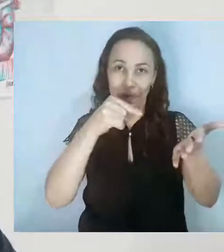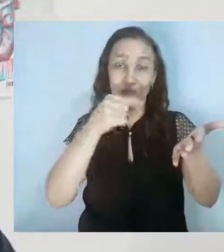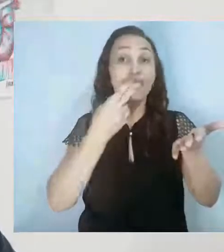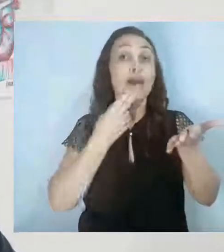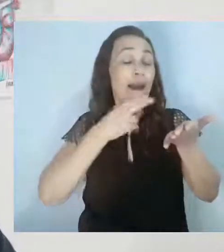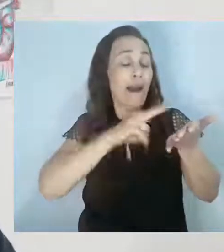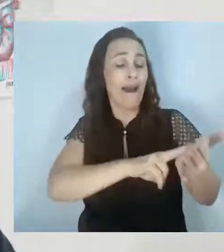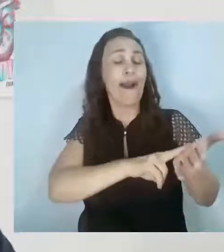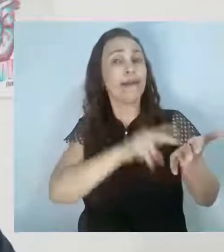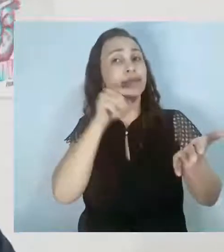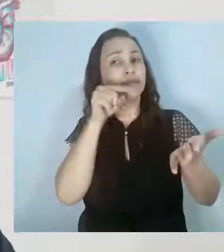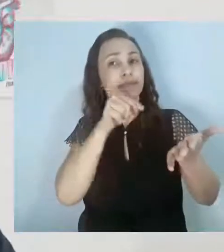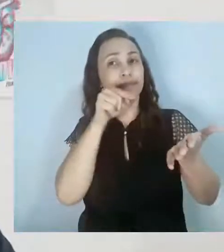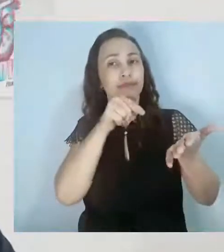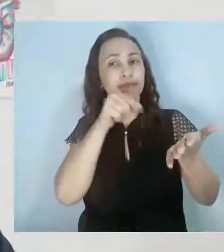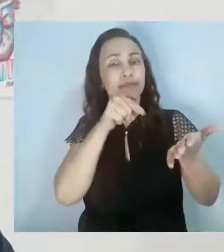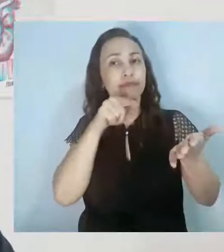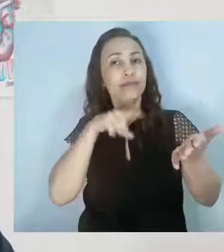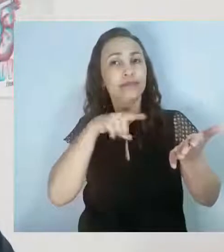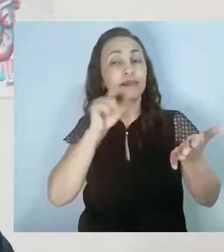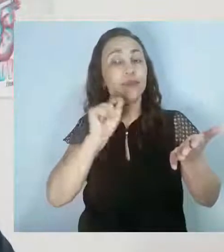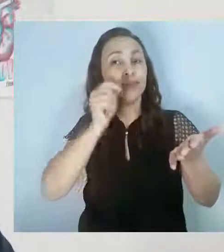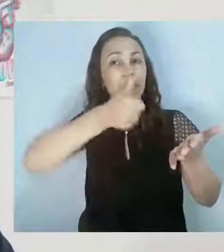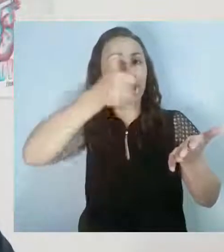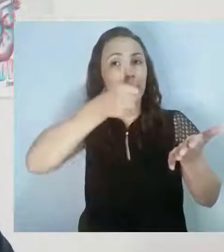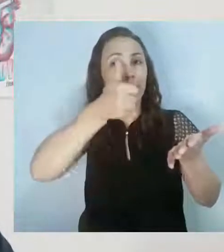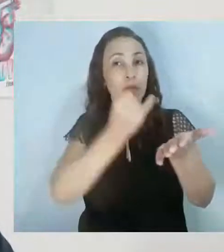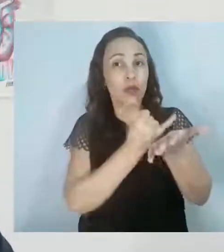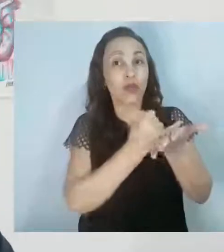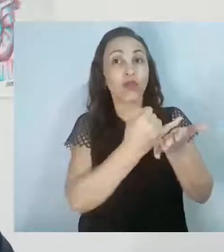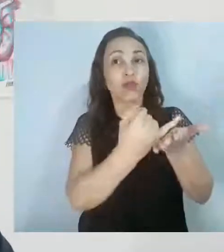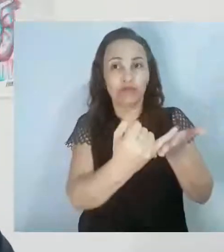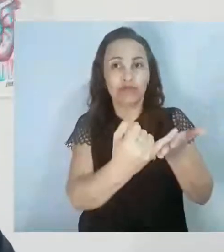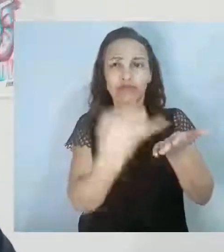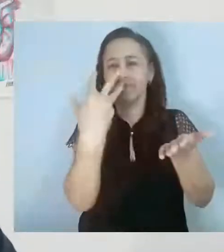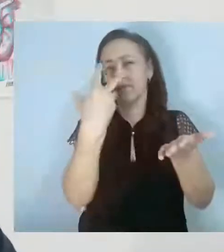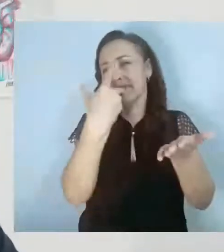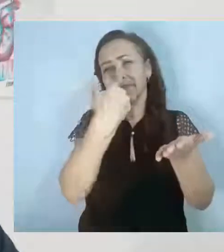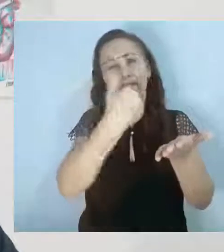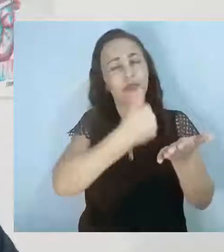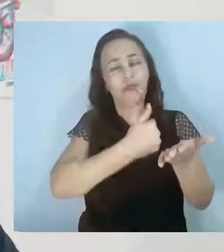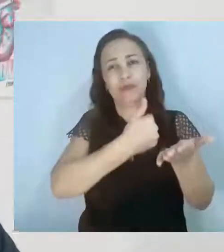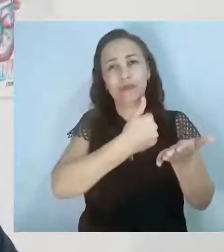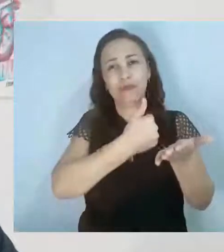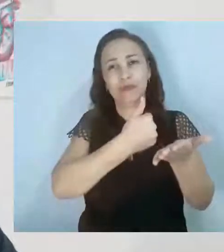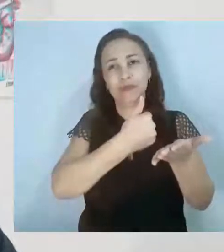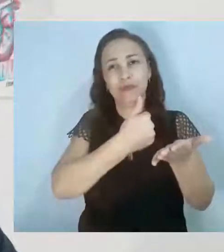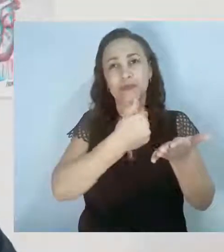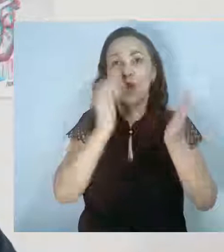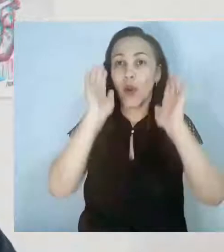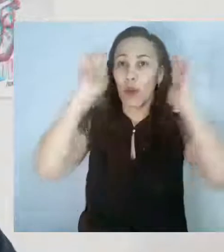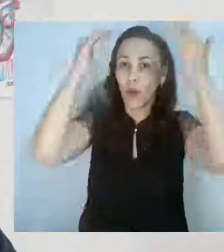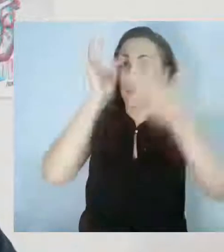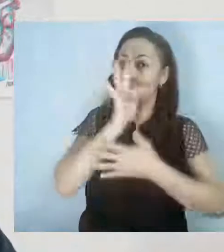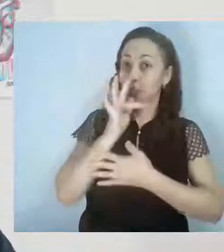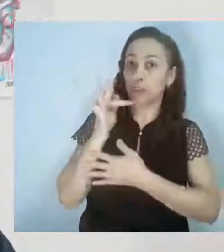apostólica, ela tem primeiro uma introdução que é muito bonita. O Papa Francisco, ele